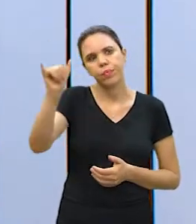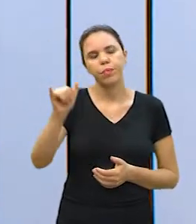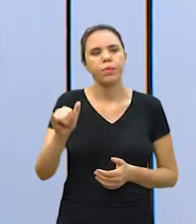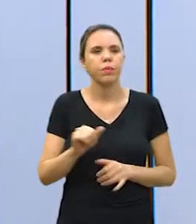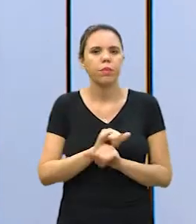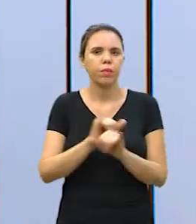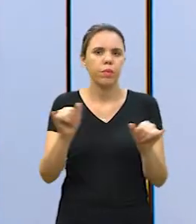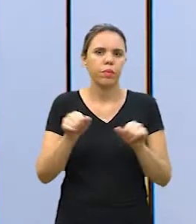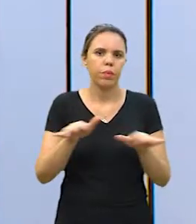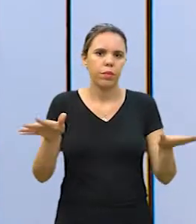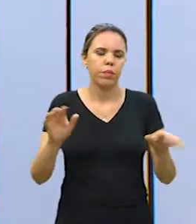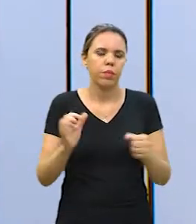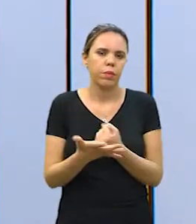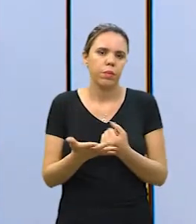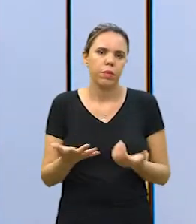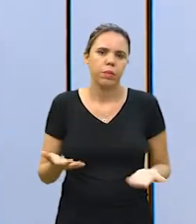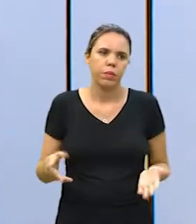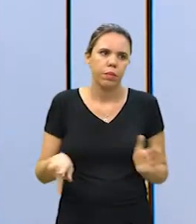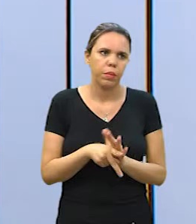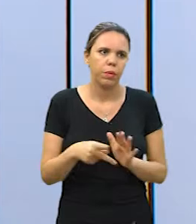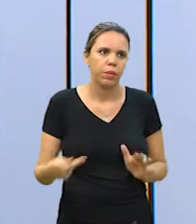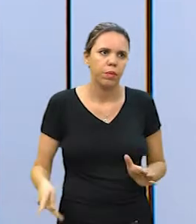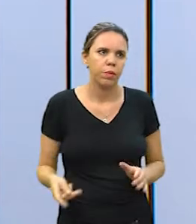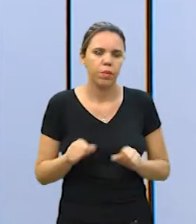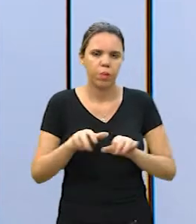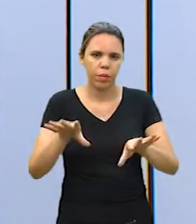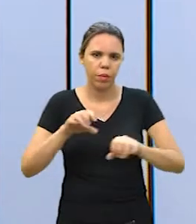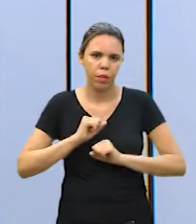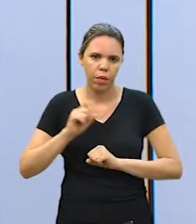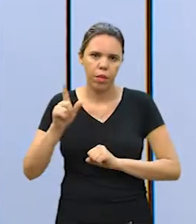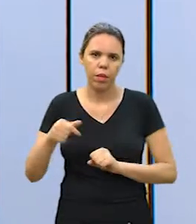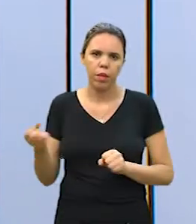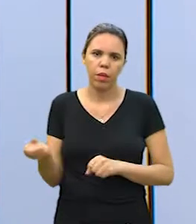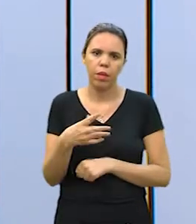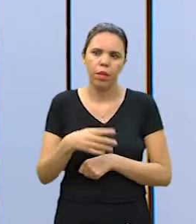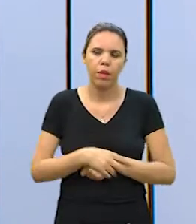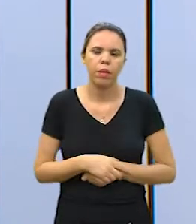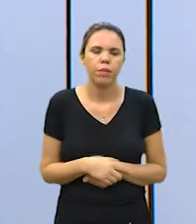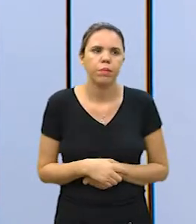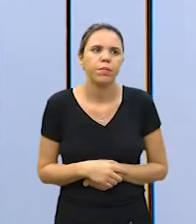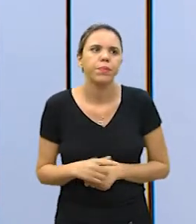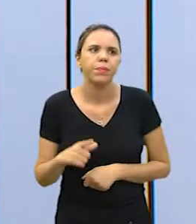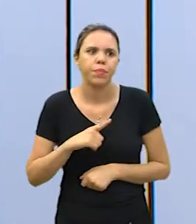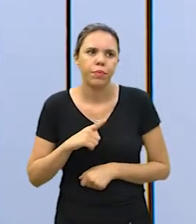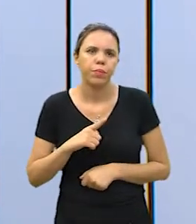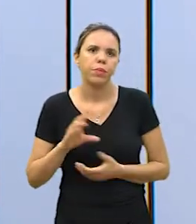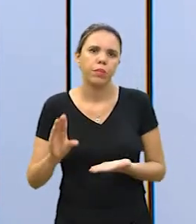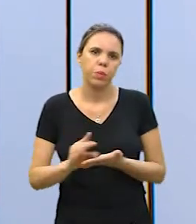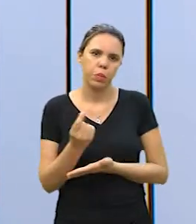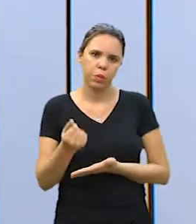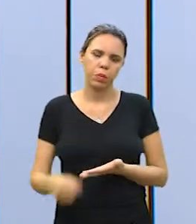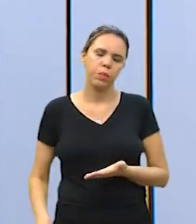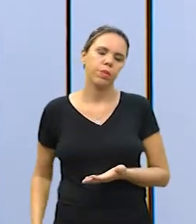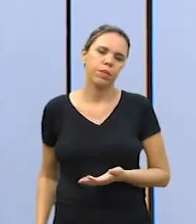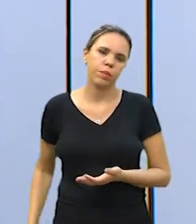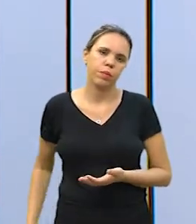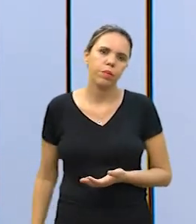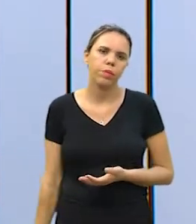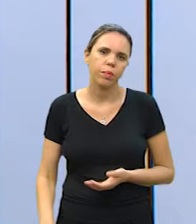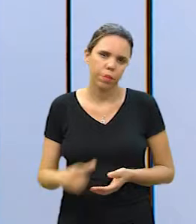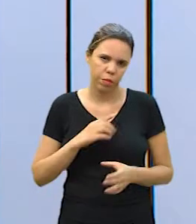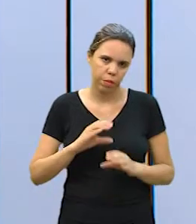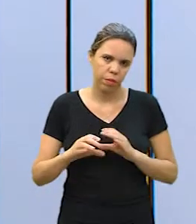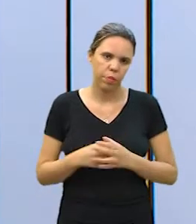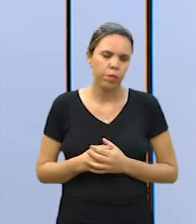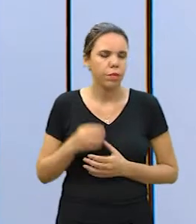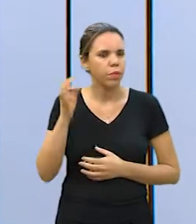evitar a propagação da Covid, inclusive da contaminação, que era uma coisa nova, e nós temos recursos para isso e temos os meios,